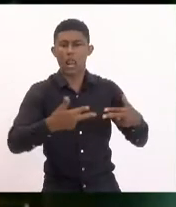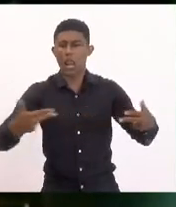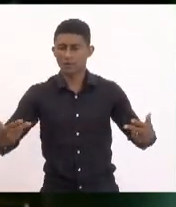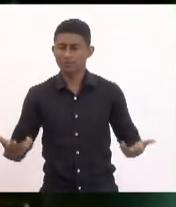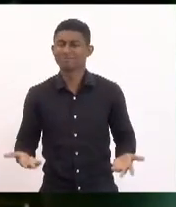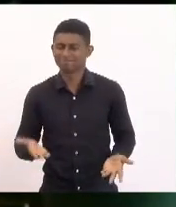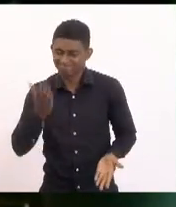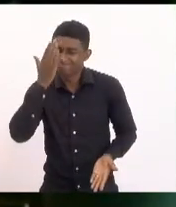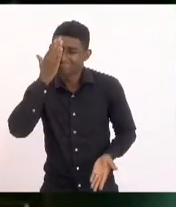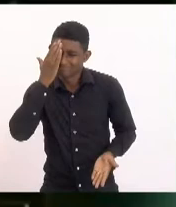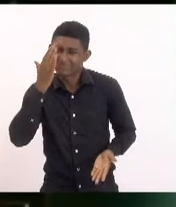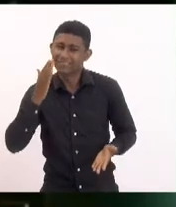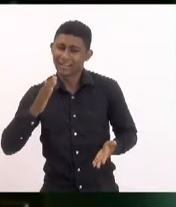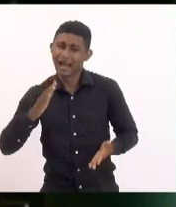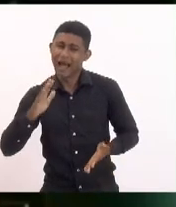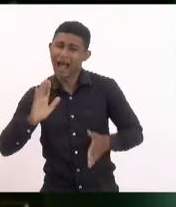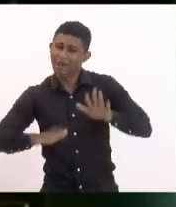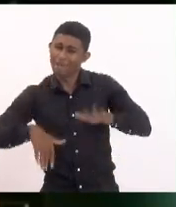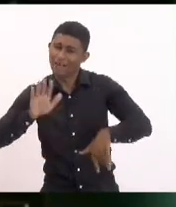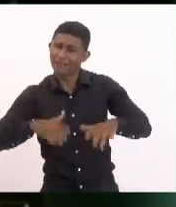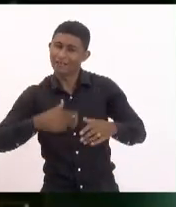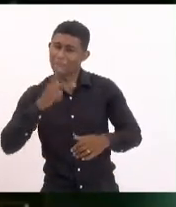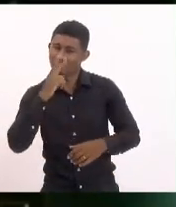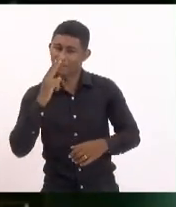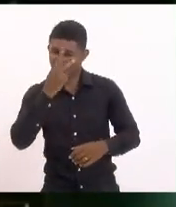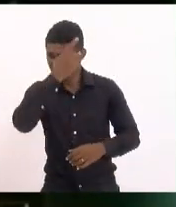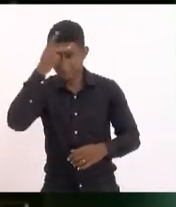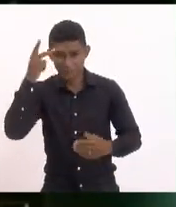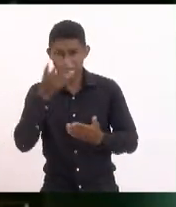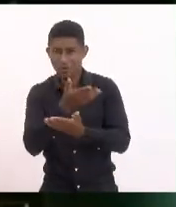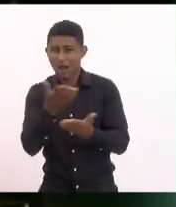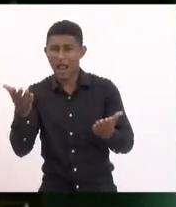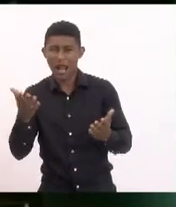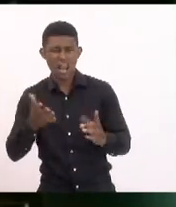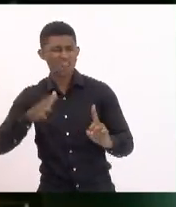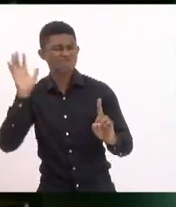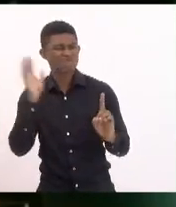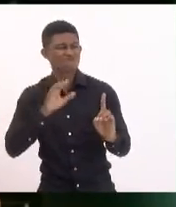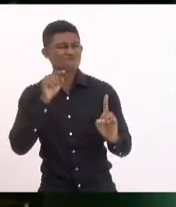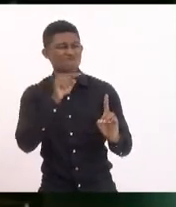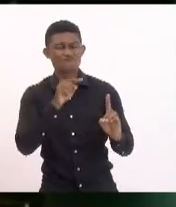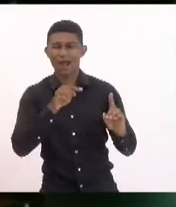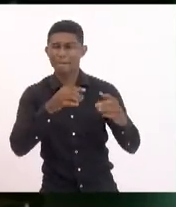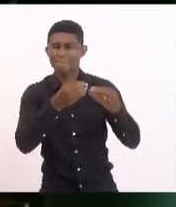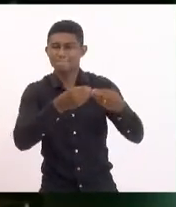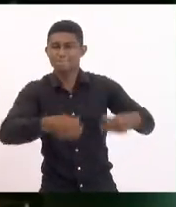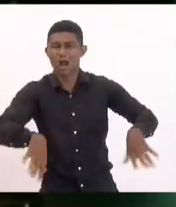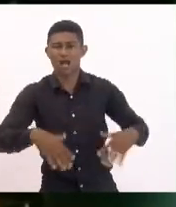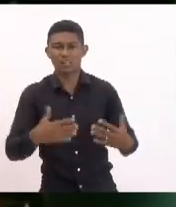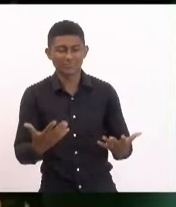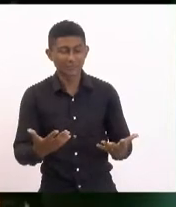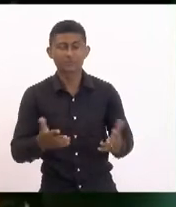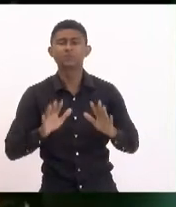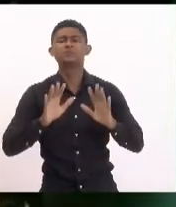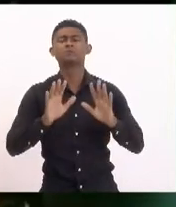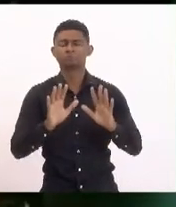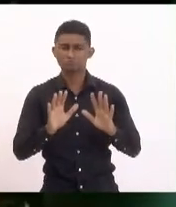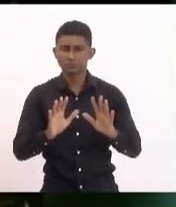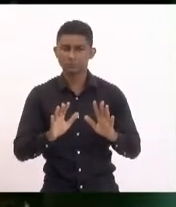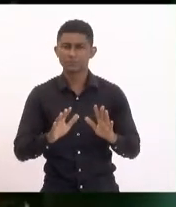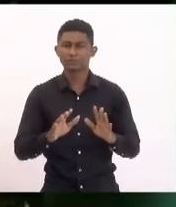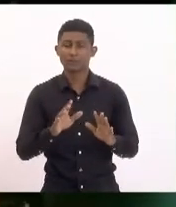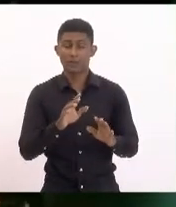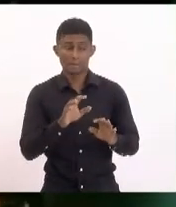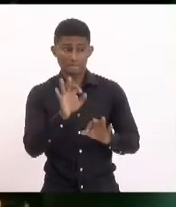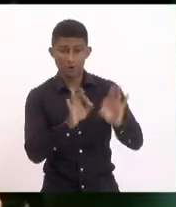de criminalização e de inviabilização da vida da nossa juventude nos territórios de favela e periferia. O nome do projeto, Tia